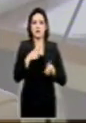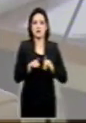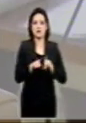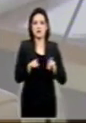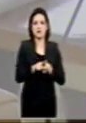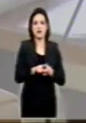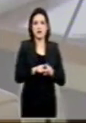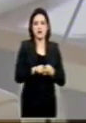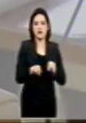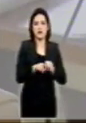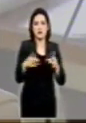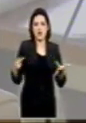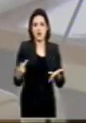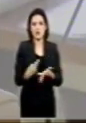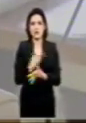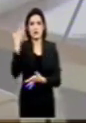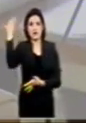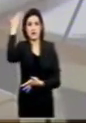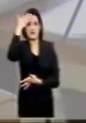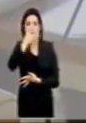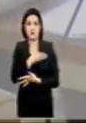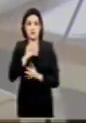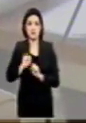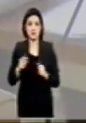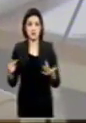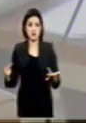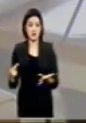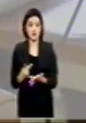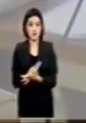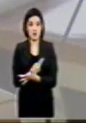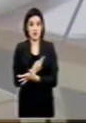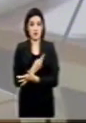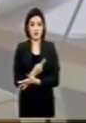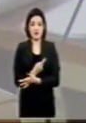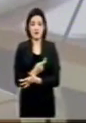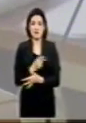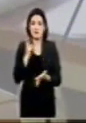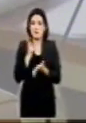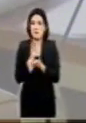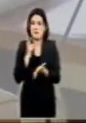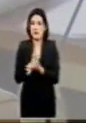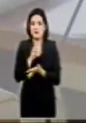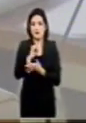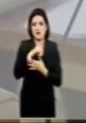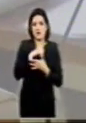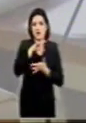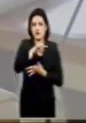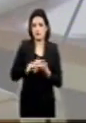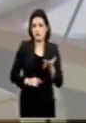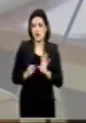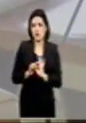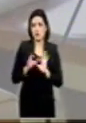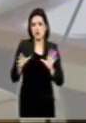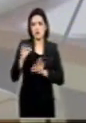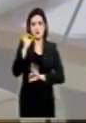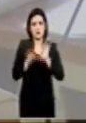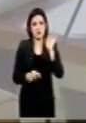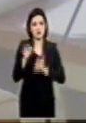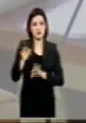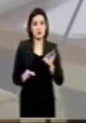que podem ser produzidas independentemente de autorização judicial. E